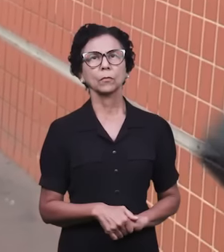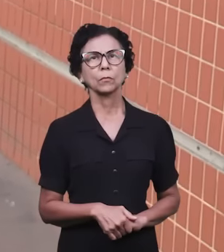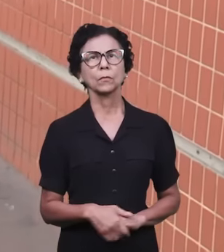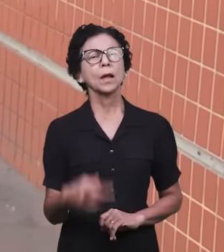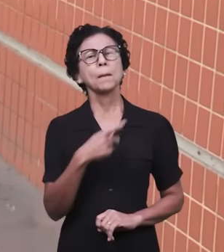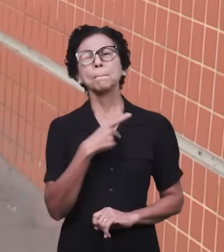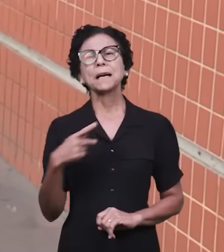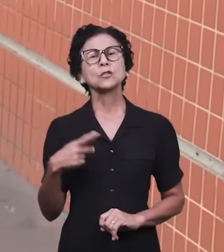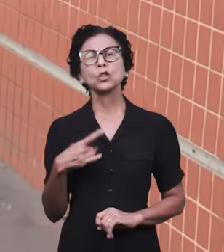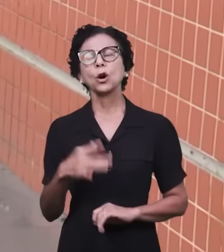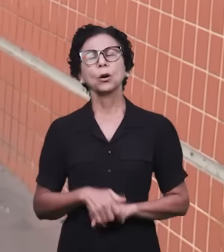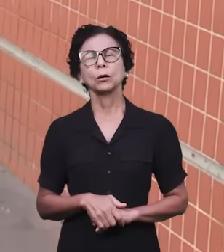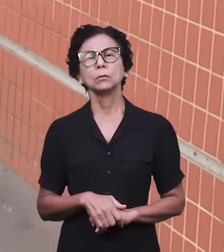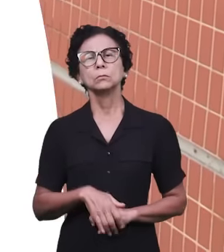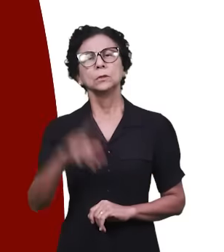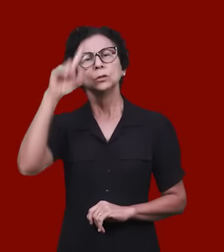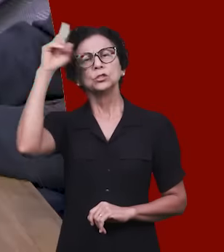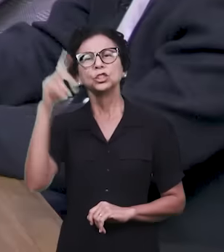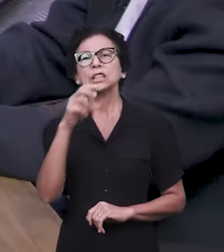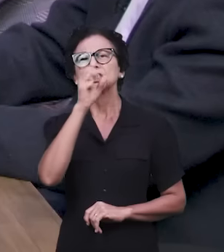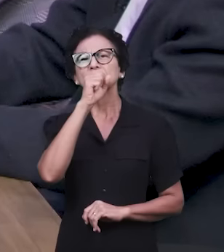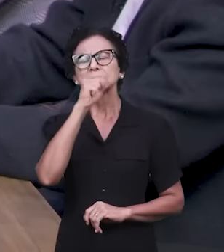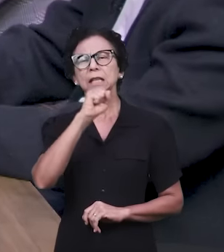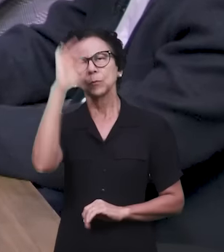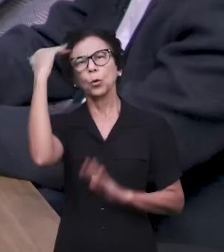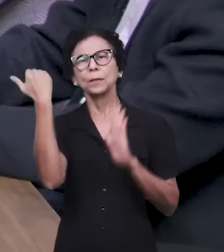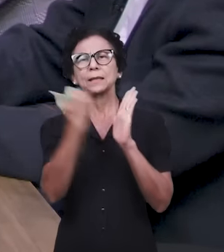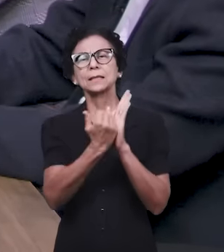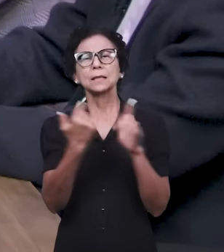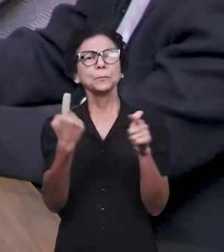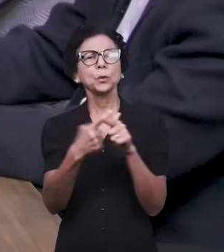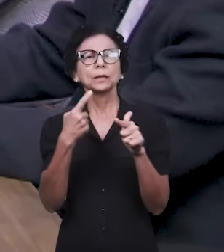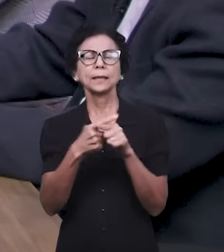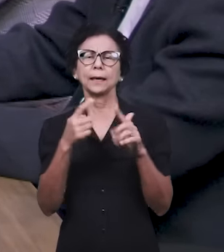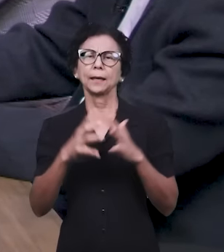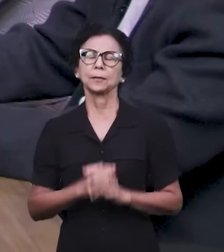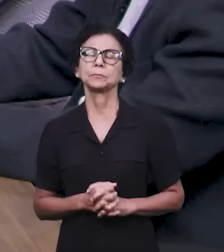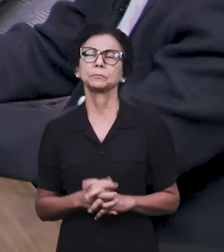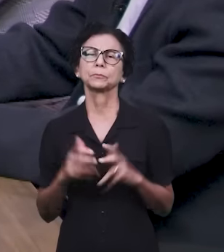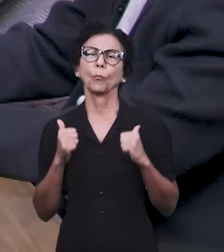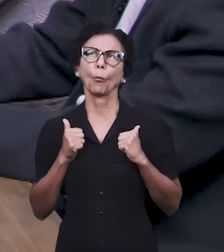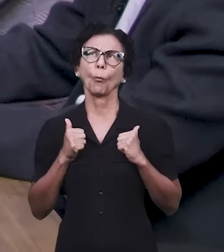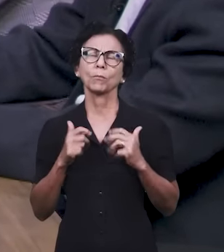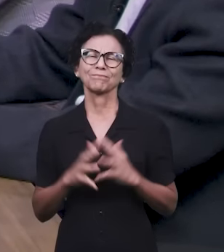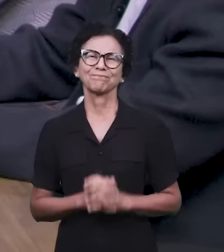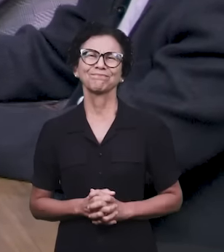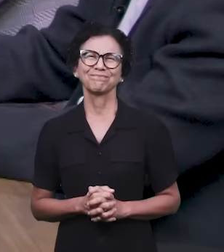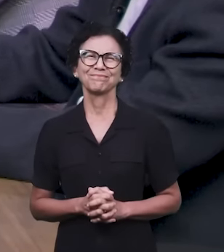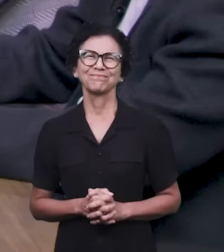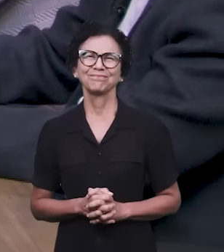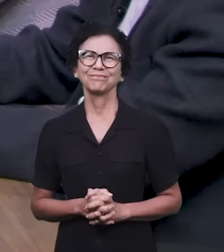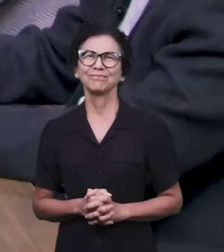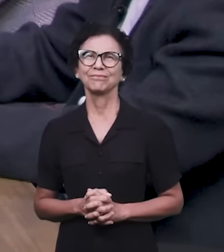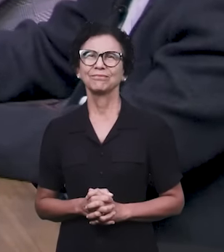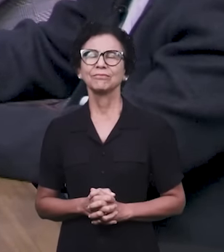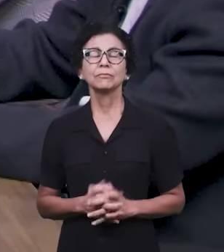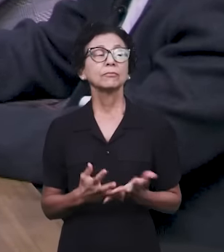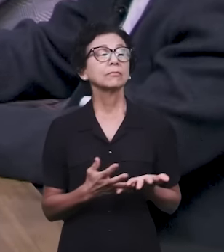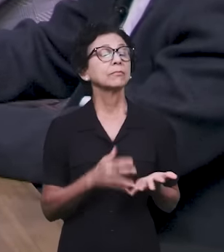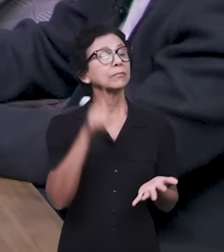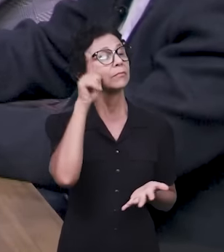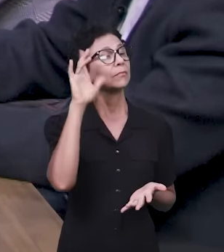Pastor, por que nós devemos guardar o sábado? Obrigado, Jacineia, por sua participação. Pastor Luiz Eugênio, a pergunta é essa, por que nós devemos guardar o